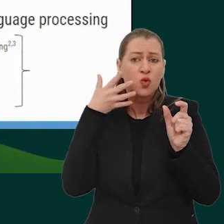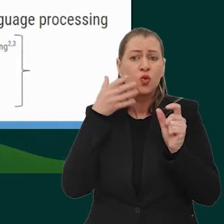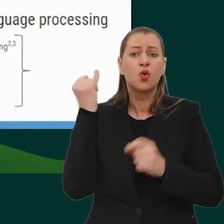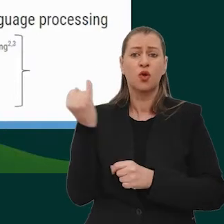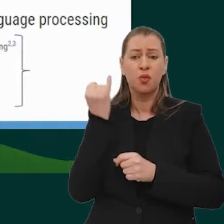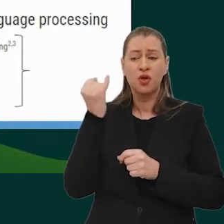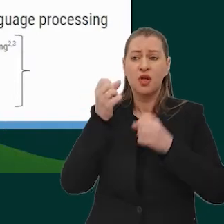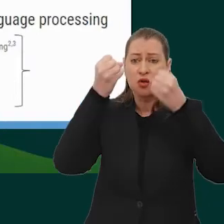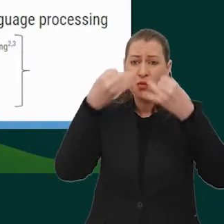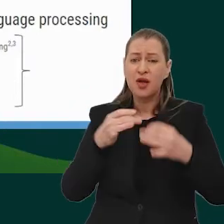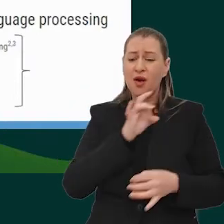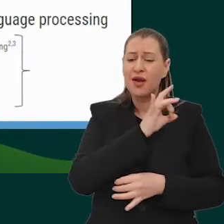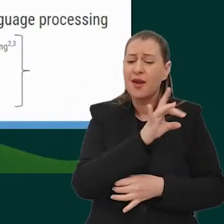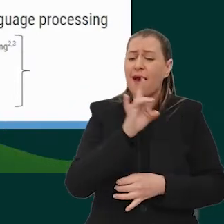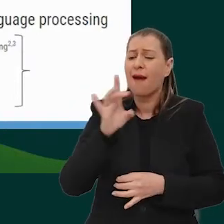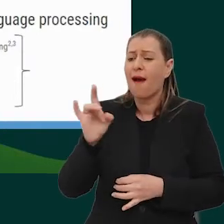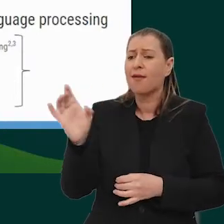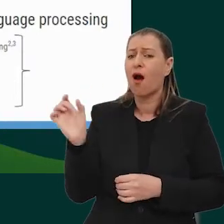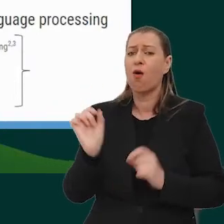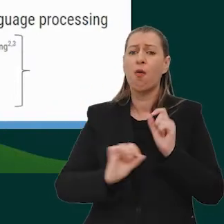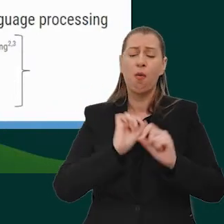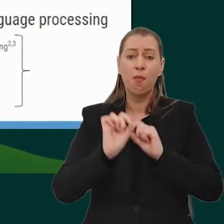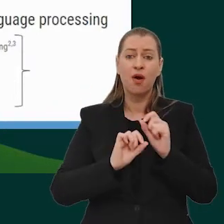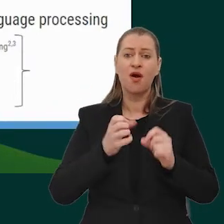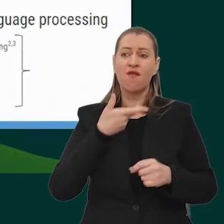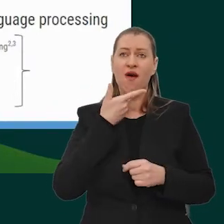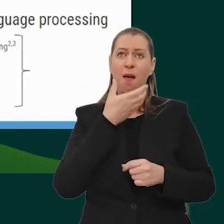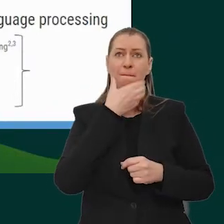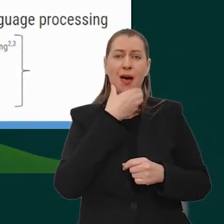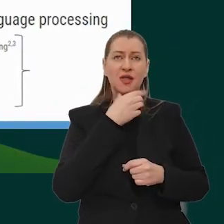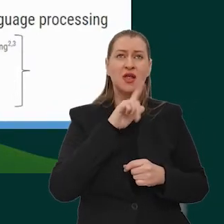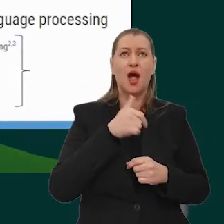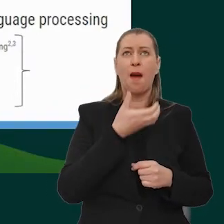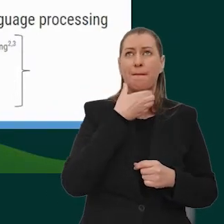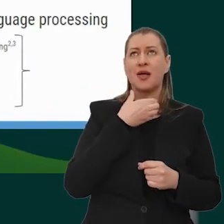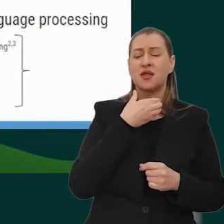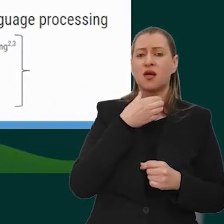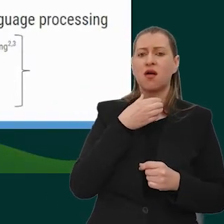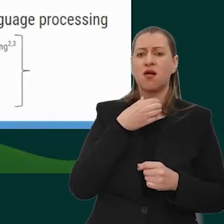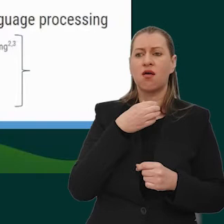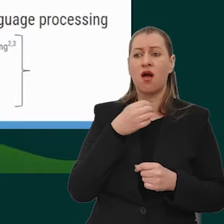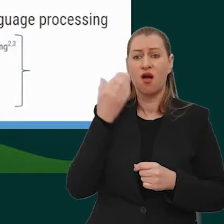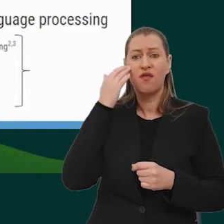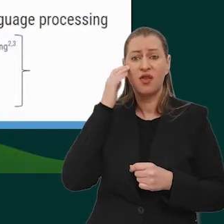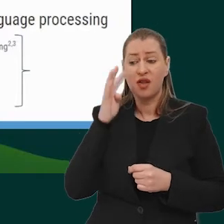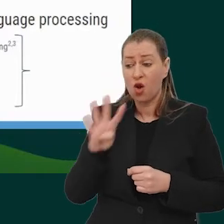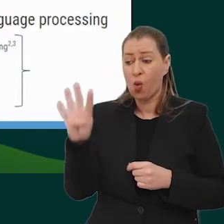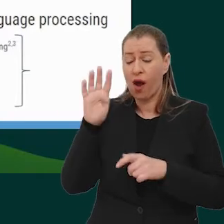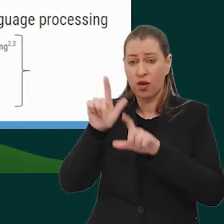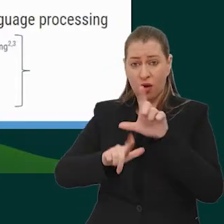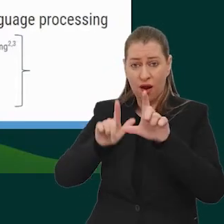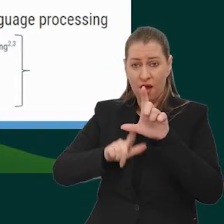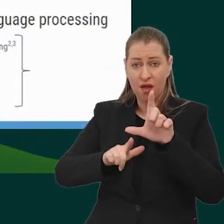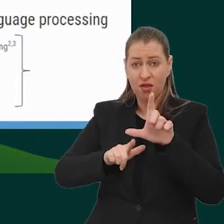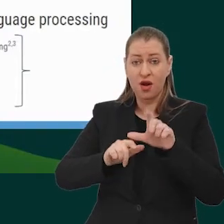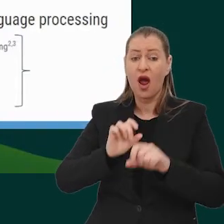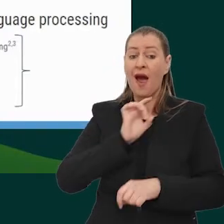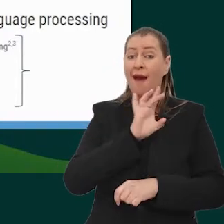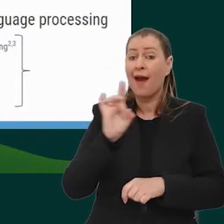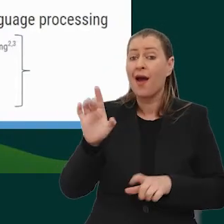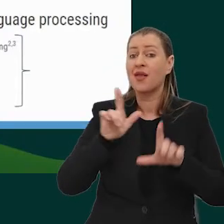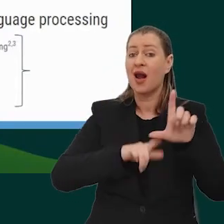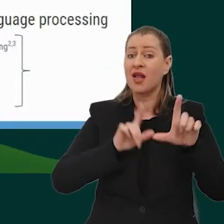das coisas, porque quando a gente diz que uma maçã é uma maçã para ele, ele vai entender 4 letras, cada letra é um